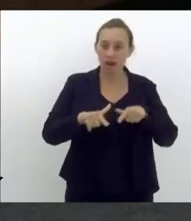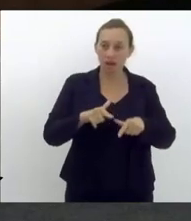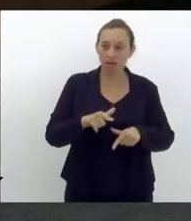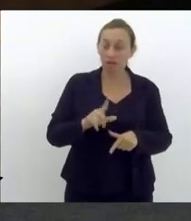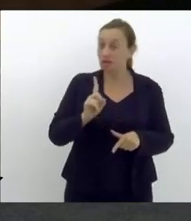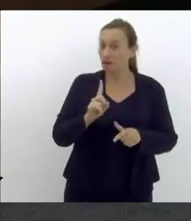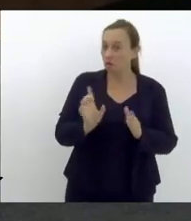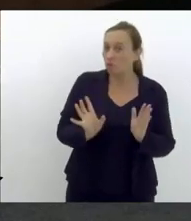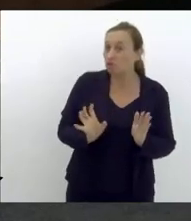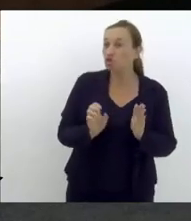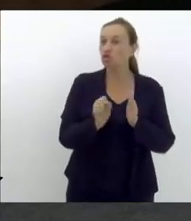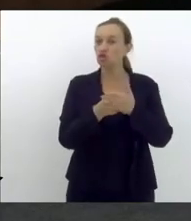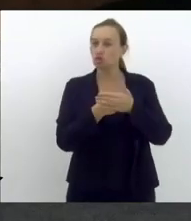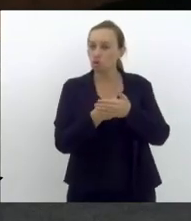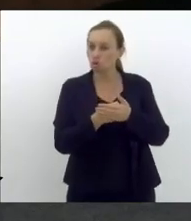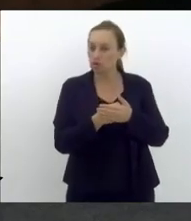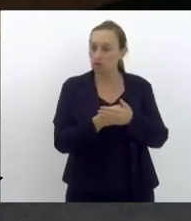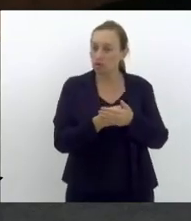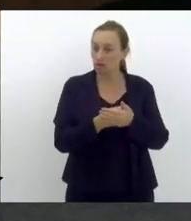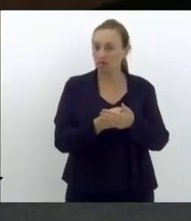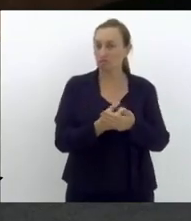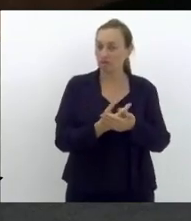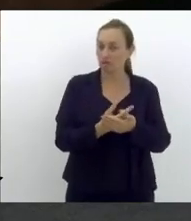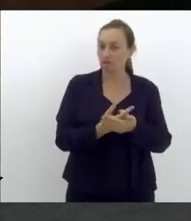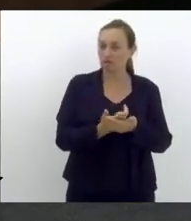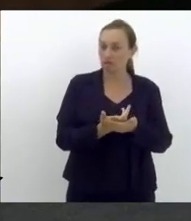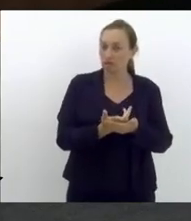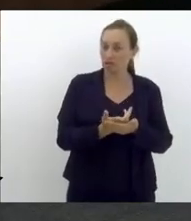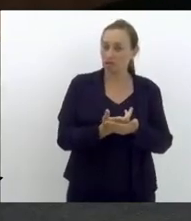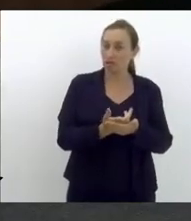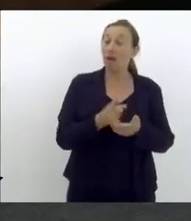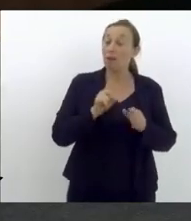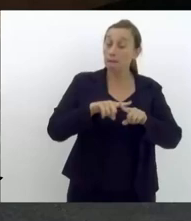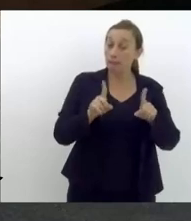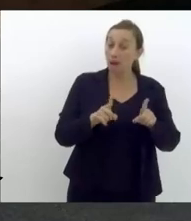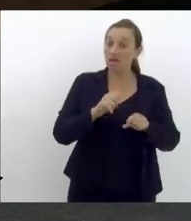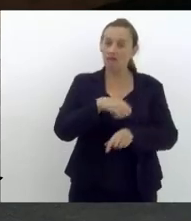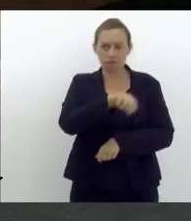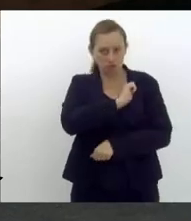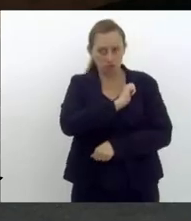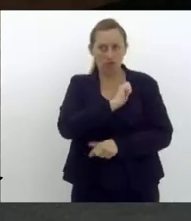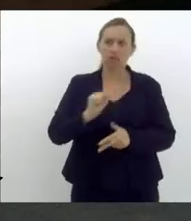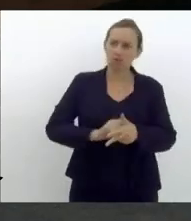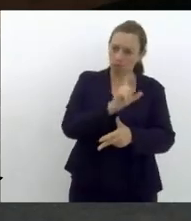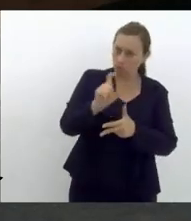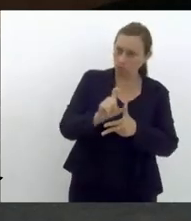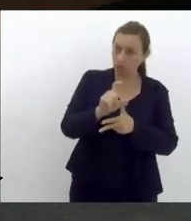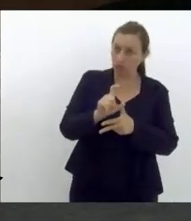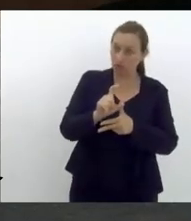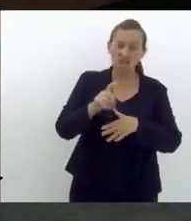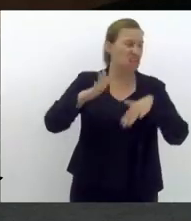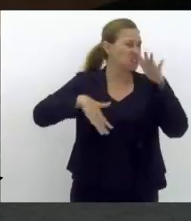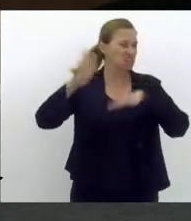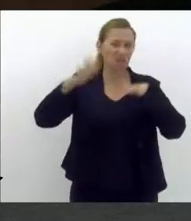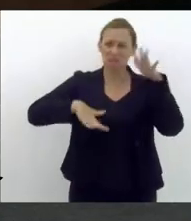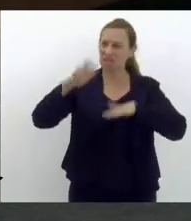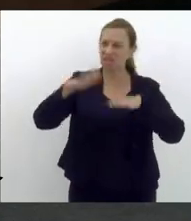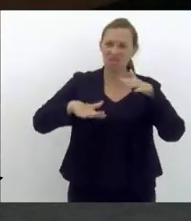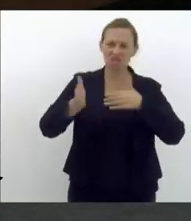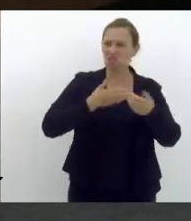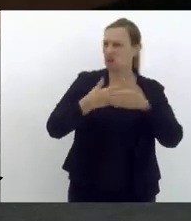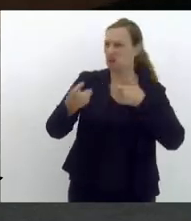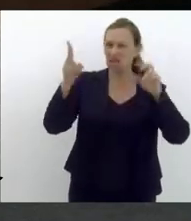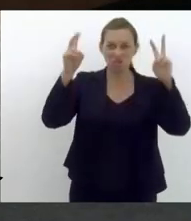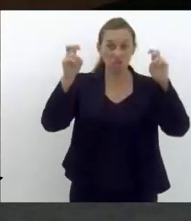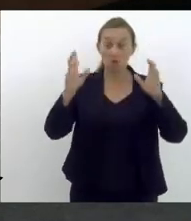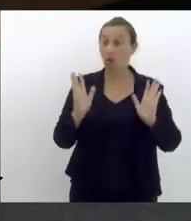gazetar as sessões mas principalmente fiscalizar O Poder Executivo Independente de qualquer questão